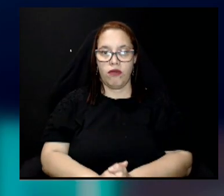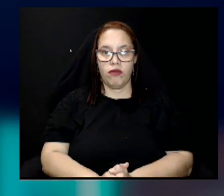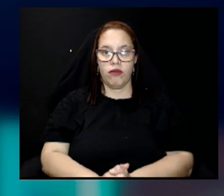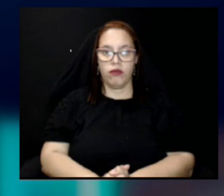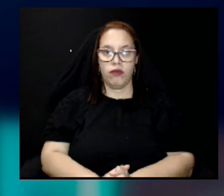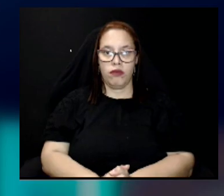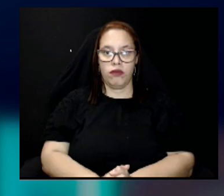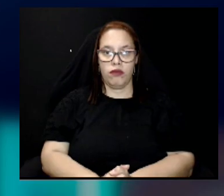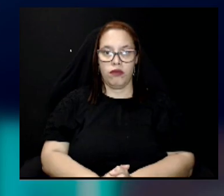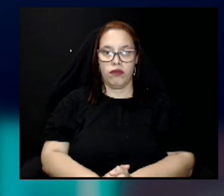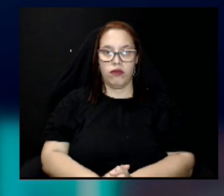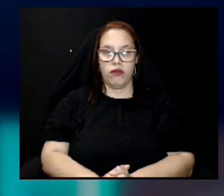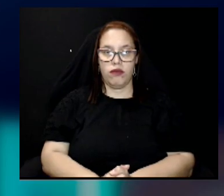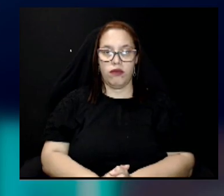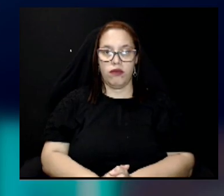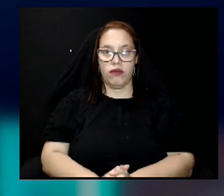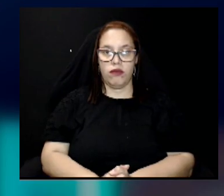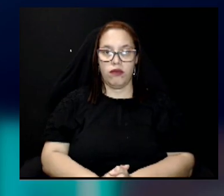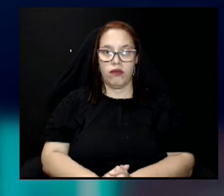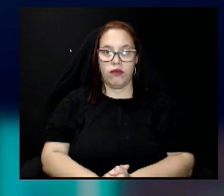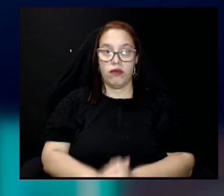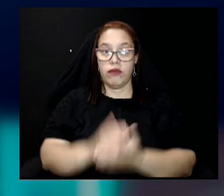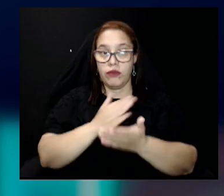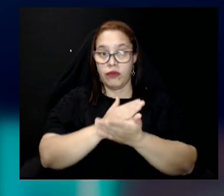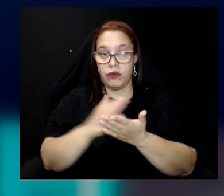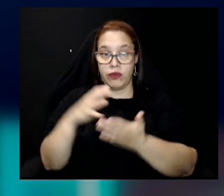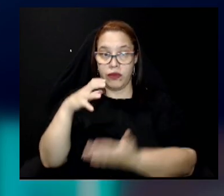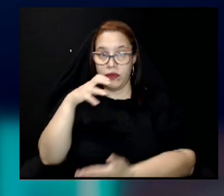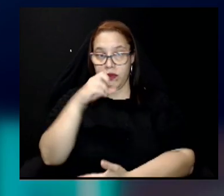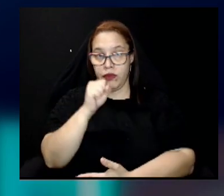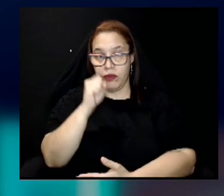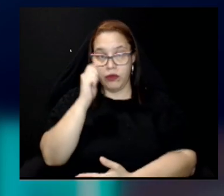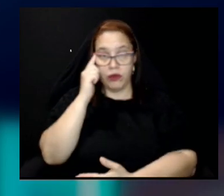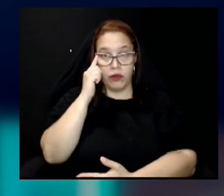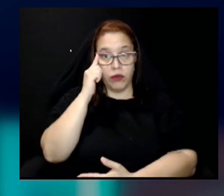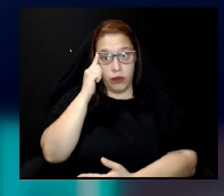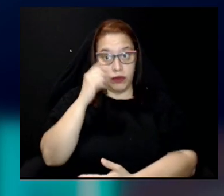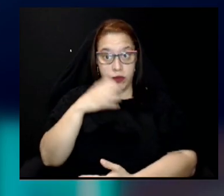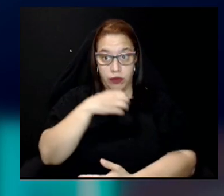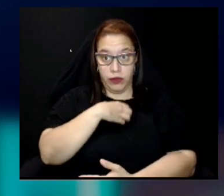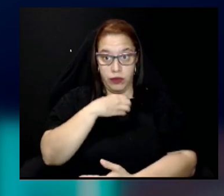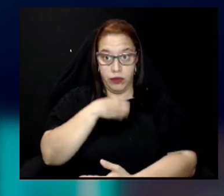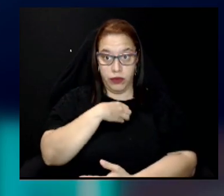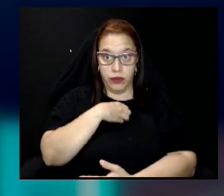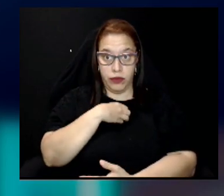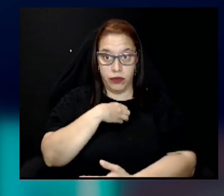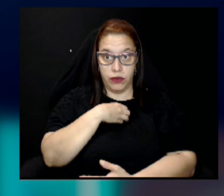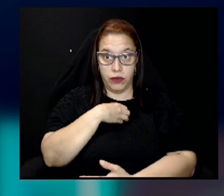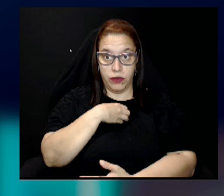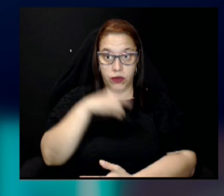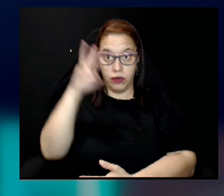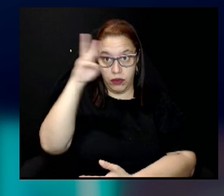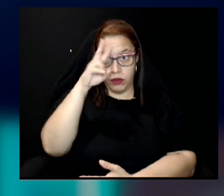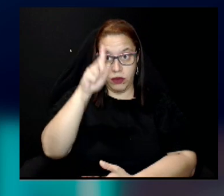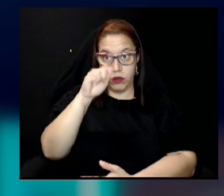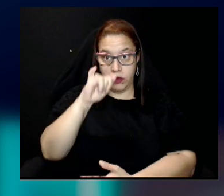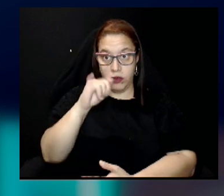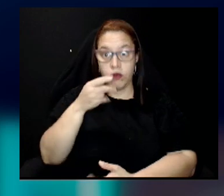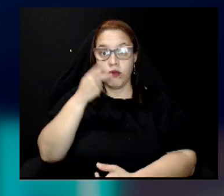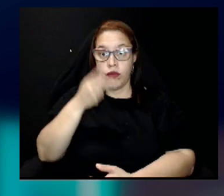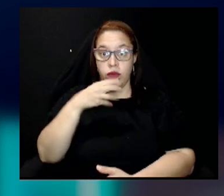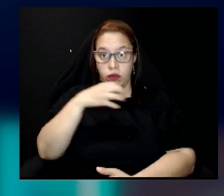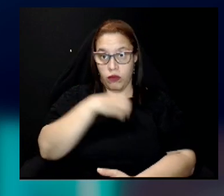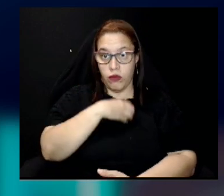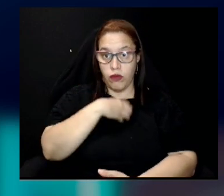Eu vou introduzir brevemente aqui, acho que sintomas, e eu não sei, não me lembro se a Gi vai falar um pouquinho sobre sintomas, mas